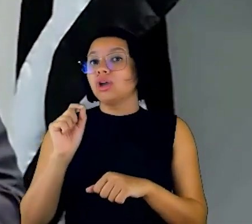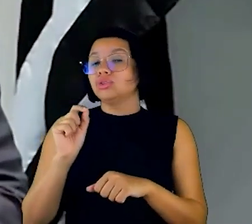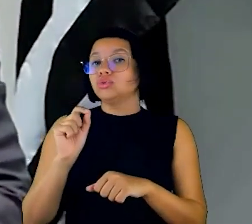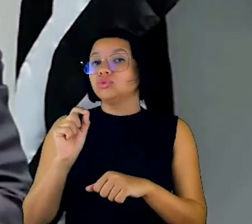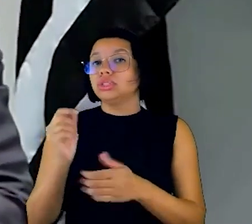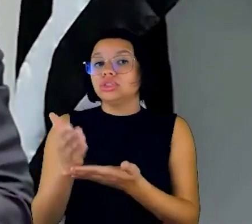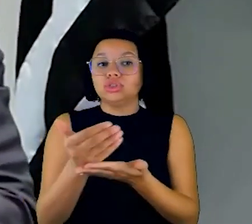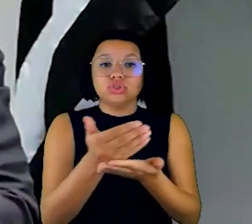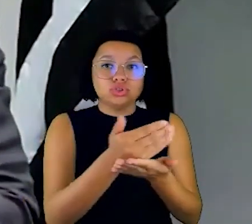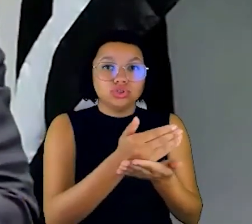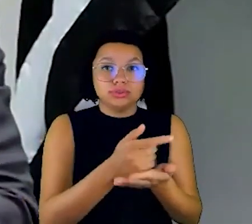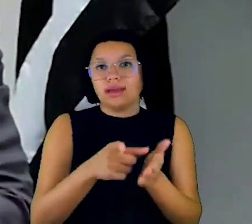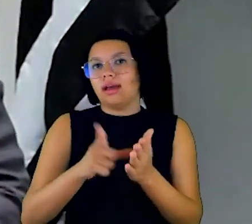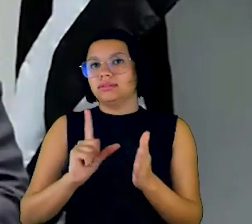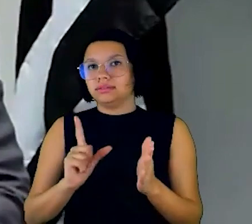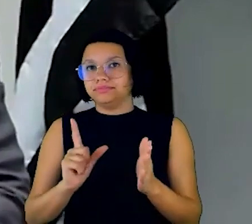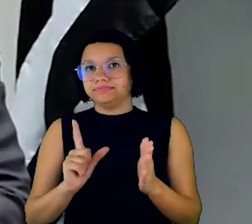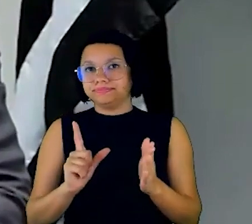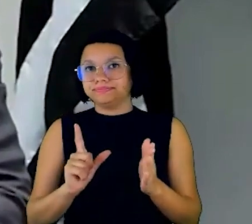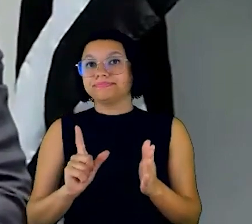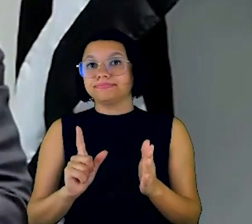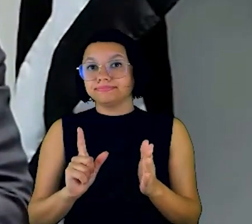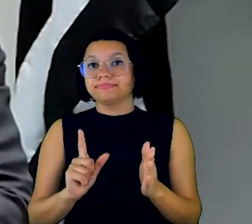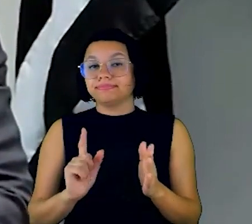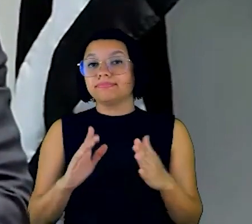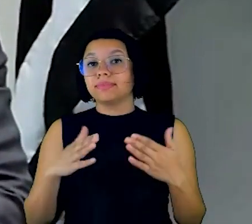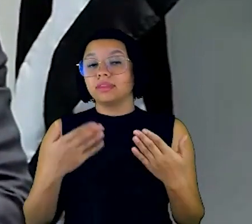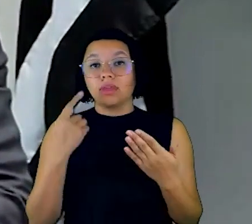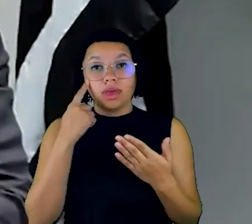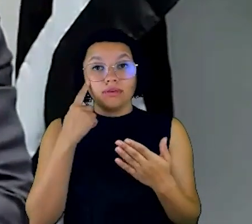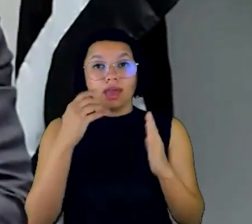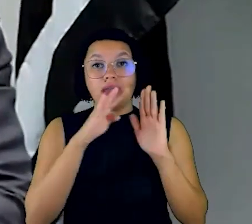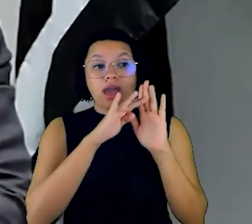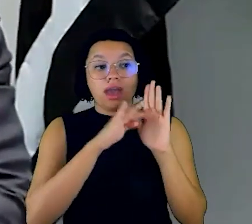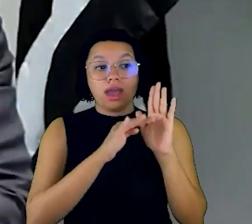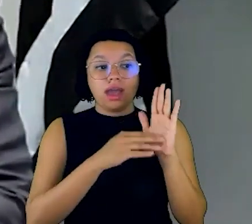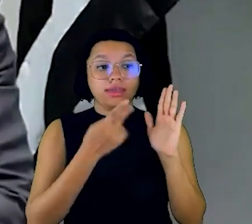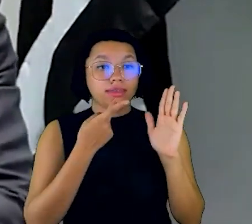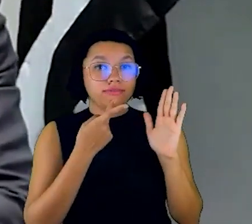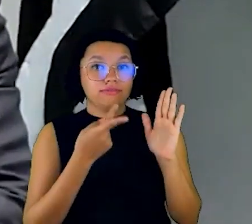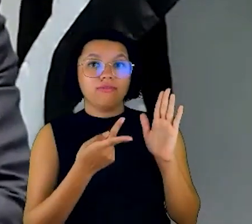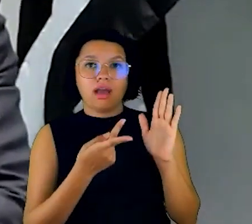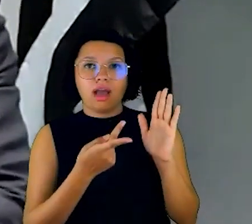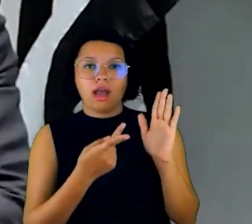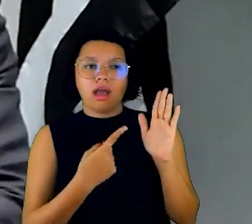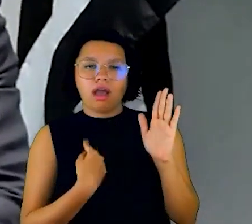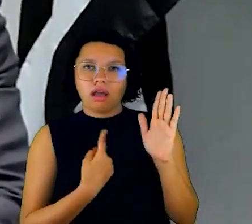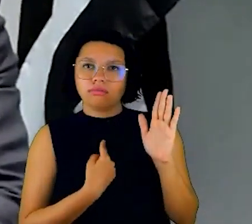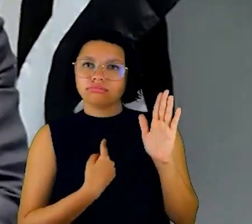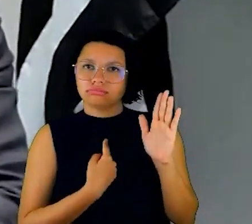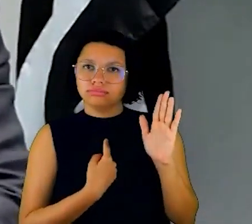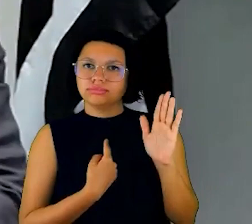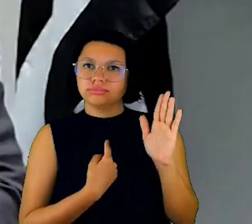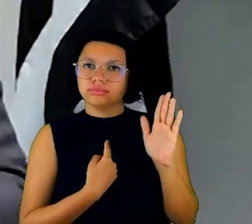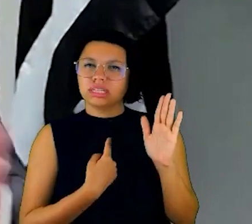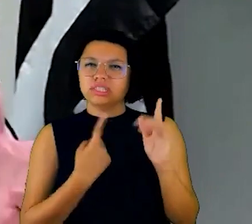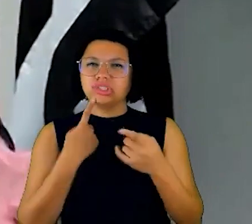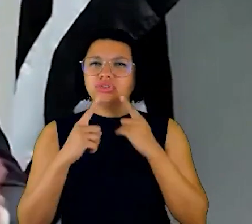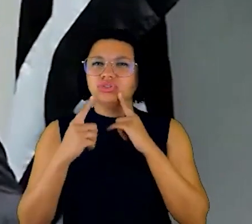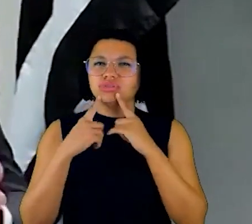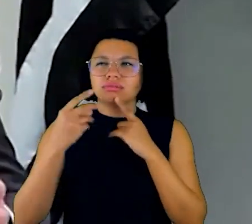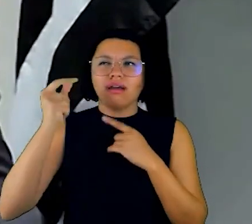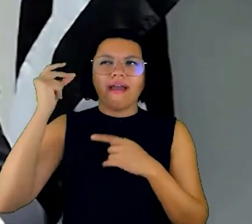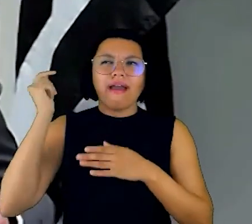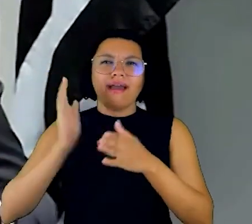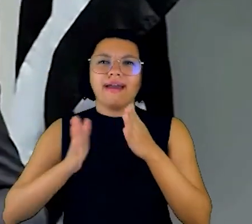arrecadava antes. Então, vejam, são elementos que falam por si próprios, né? A discussão na